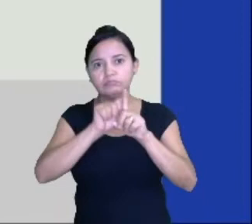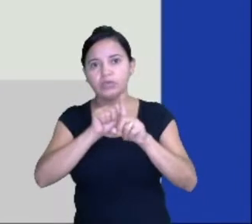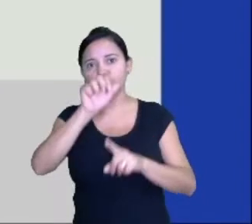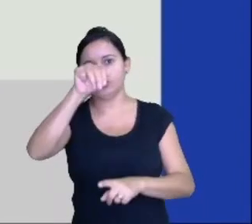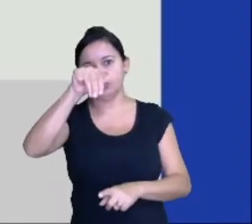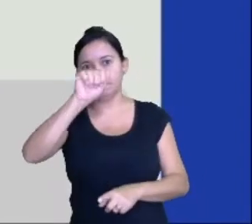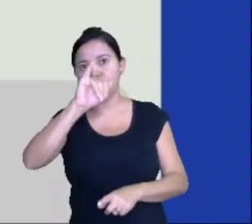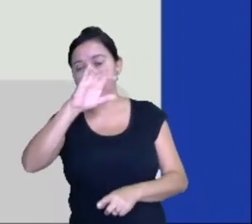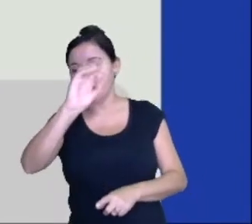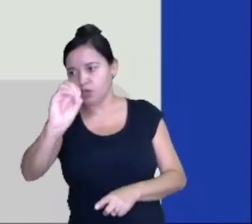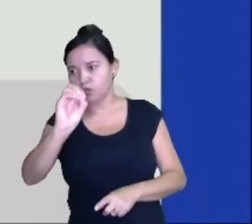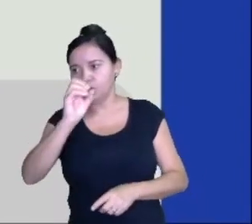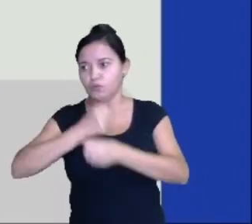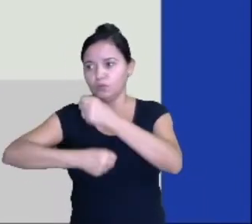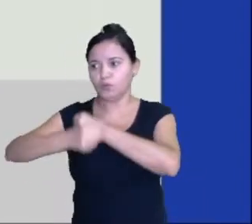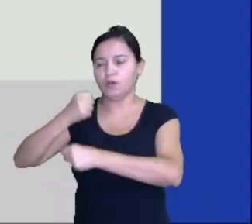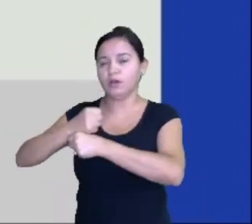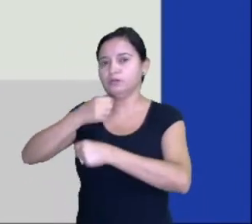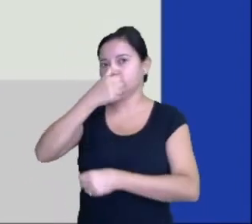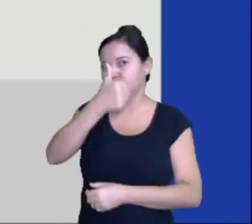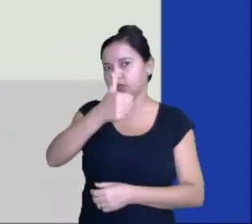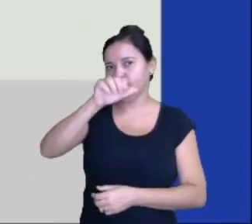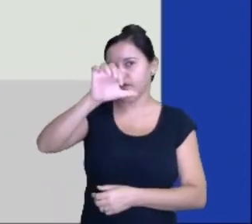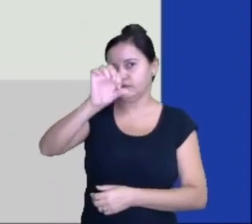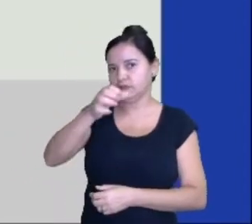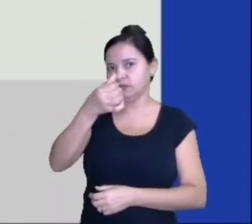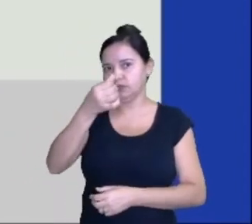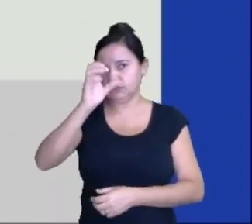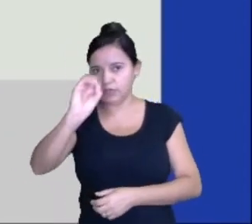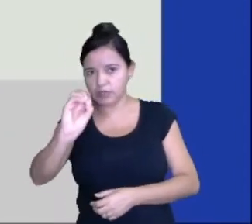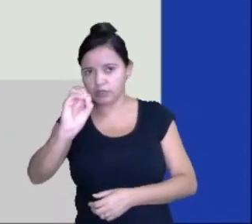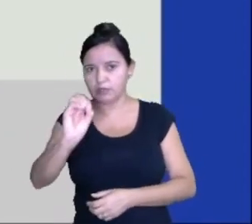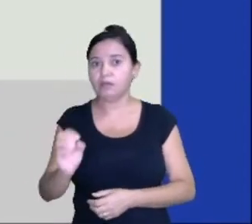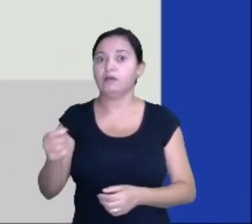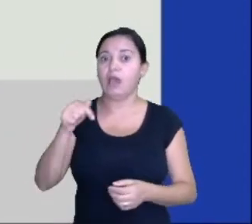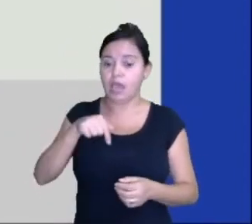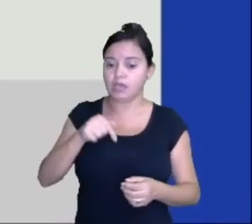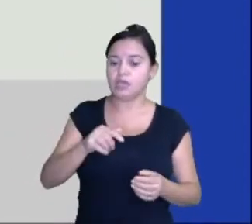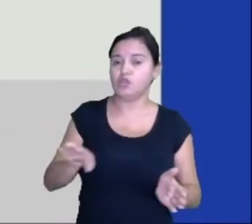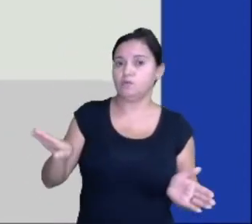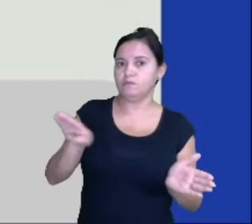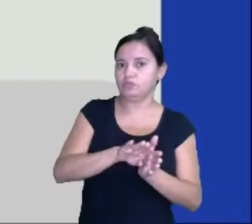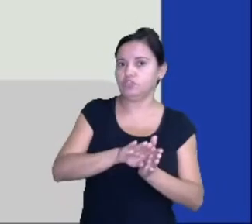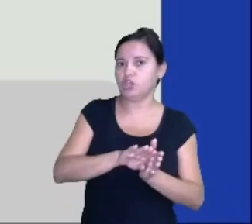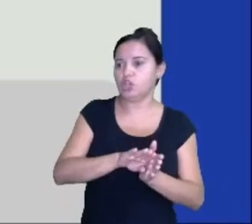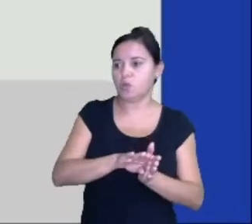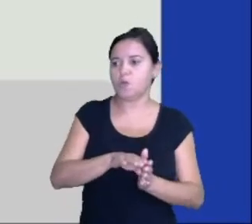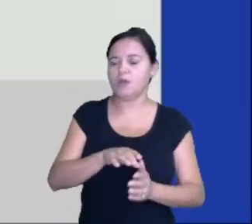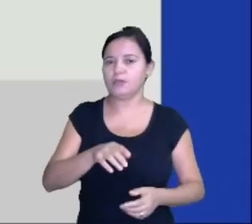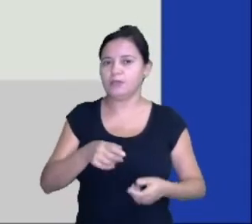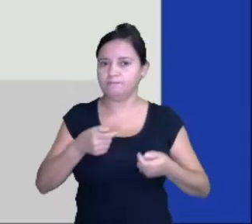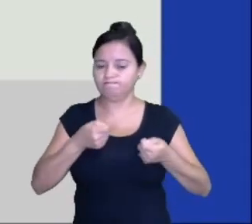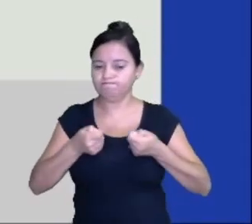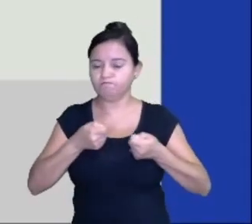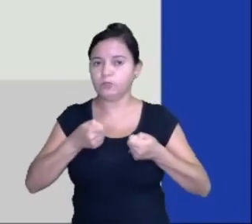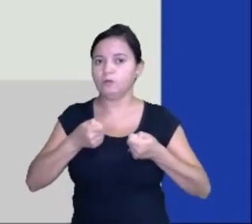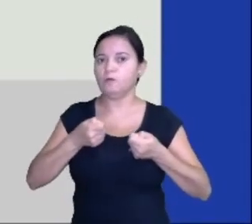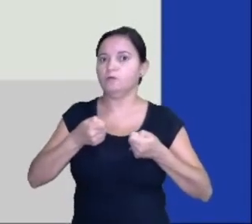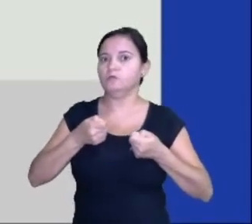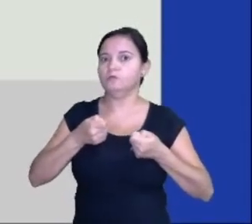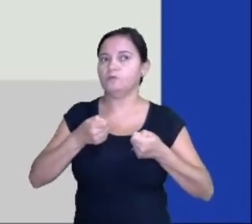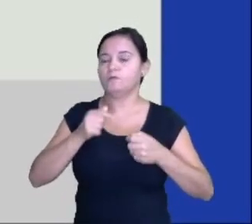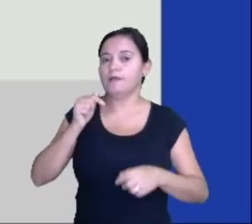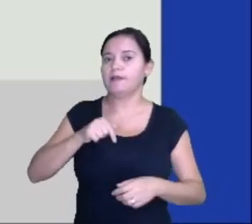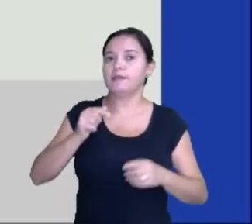sexuais e ajudou a consolidar a mulher no mercado de trabalho. No Brasil, teve resistência cultural e religiosa e só passou a ser